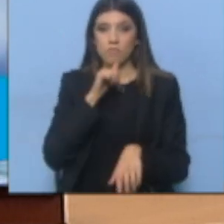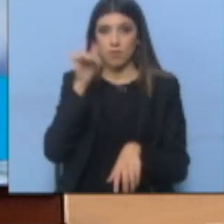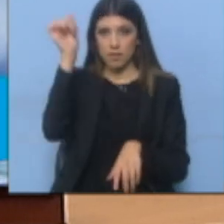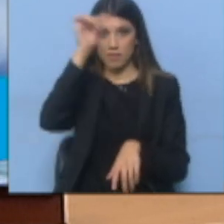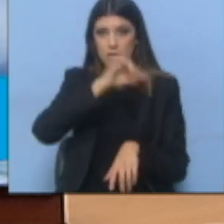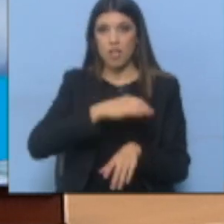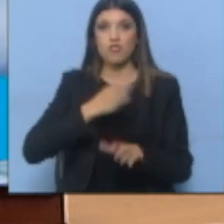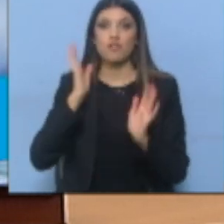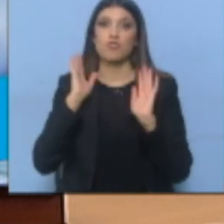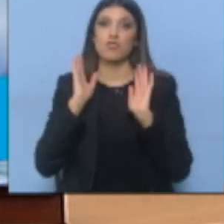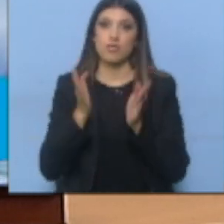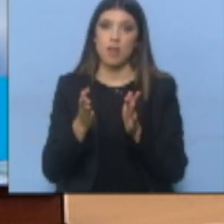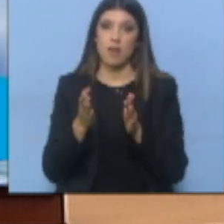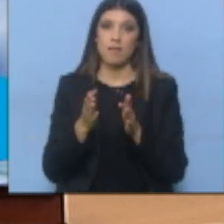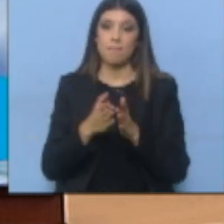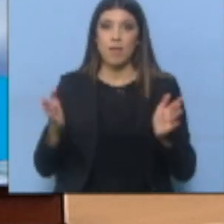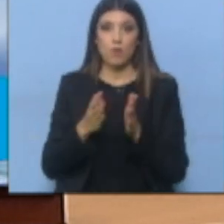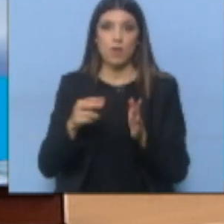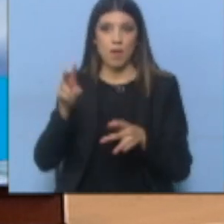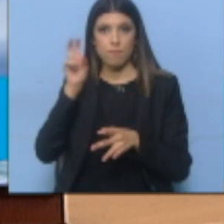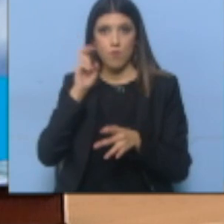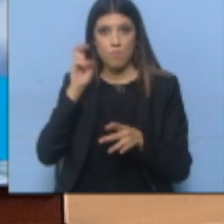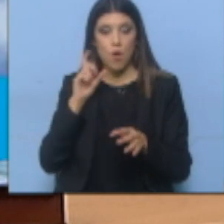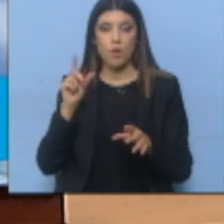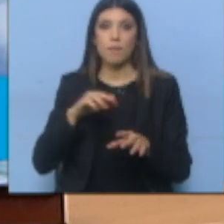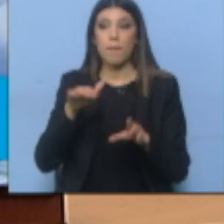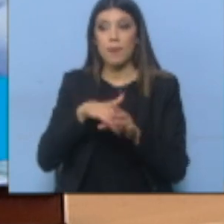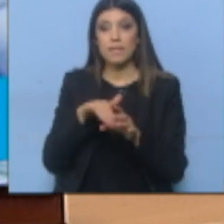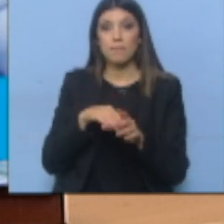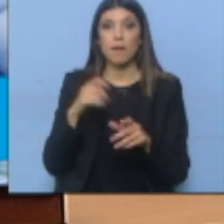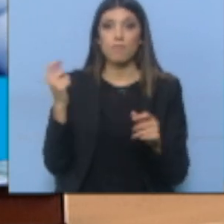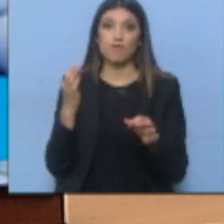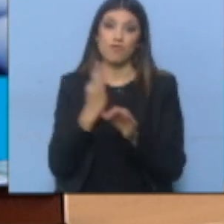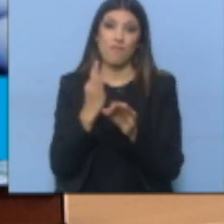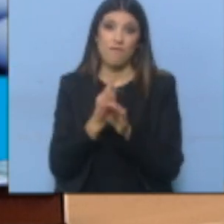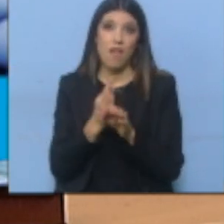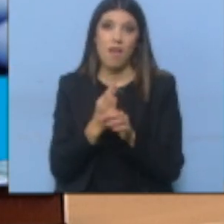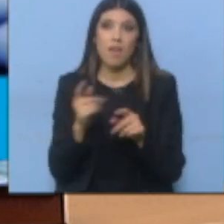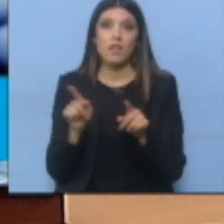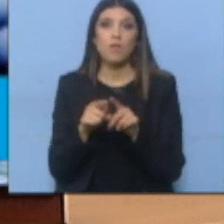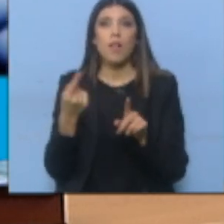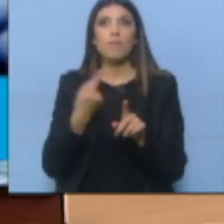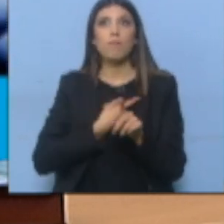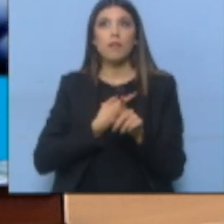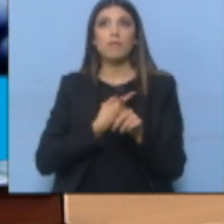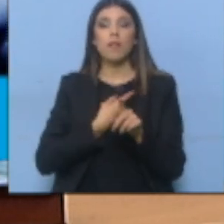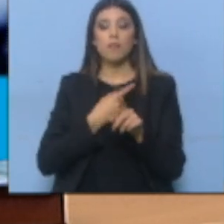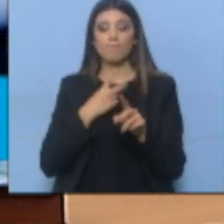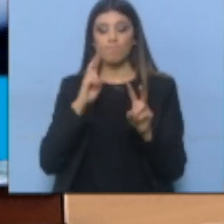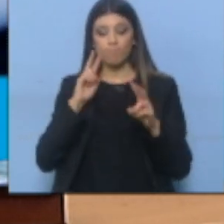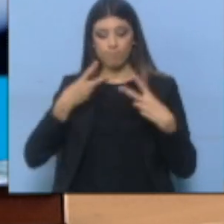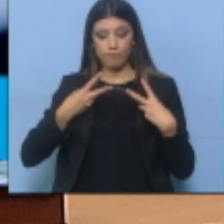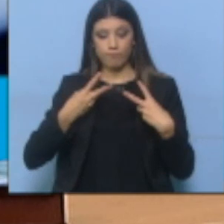a maioria dos que escutamos estes textos, que participamos nas celebrações, o que precisamos de fazer é redescobrir o batismo,